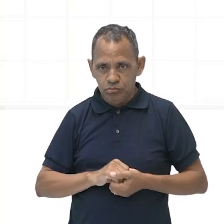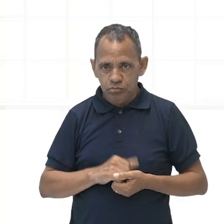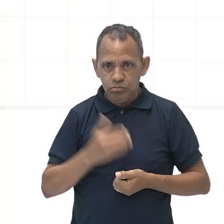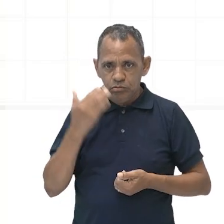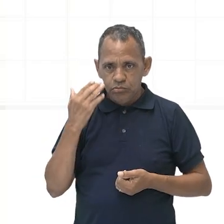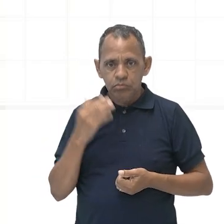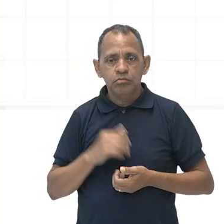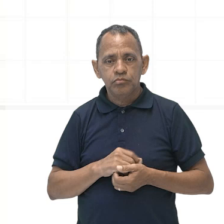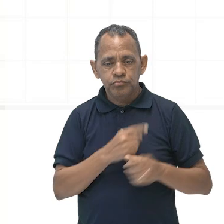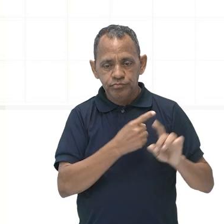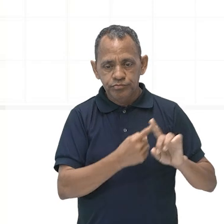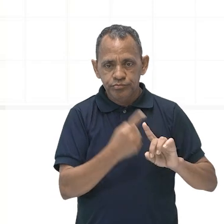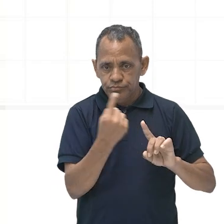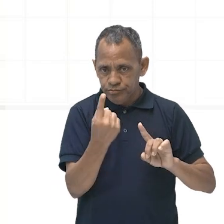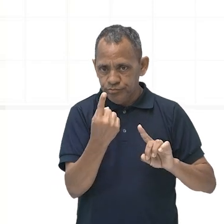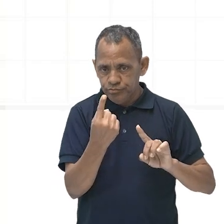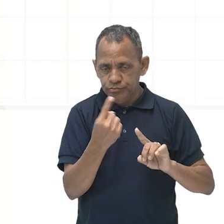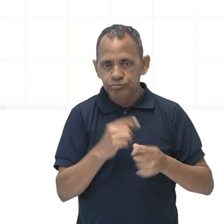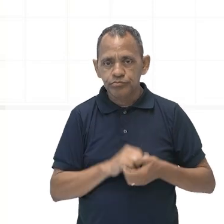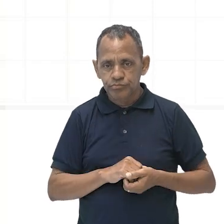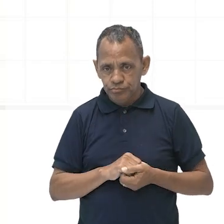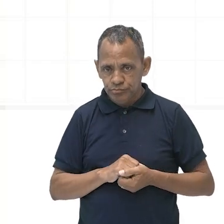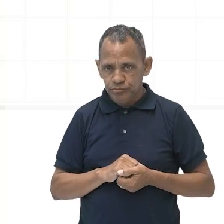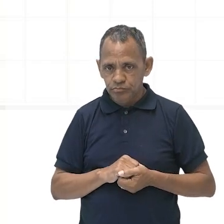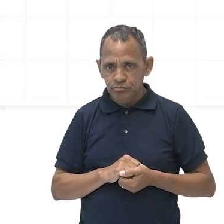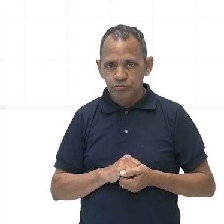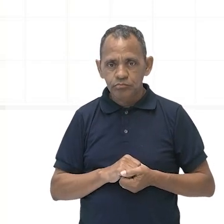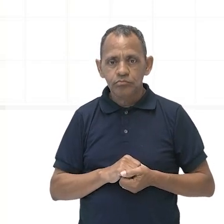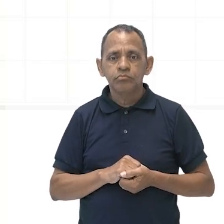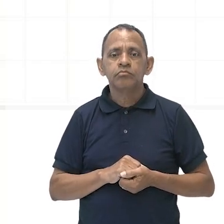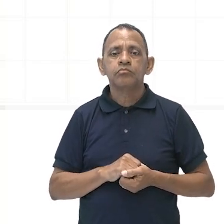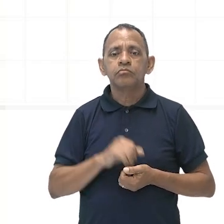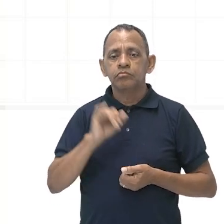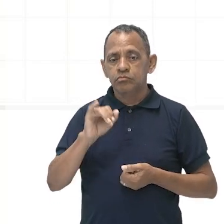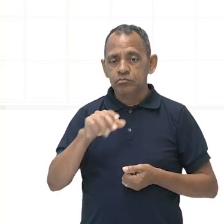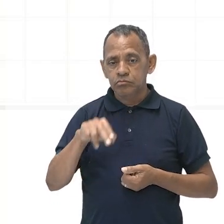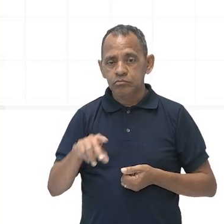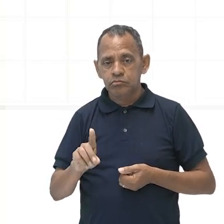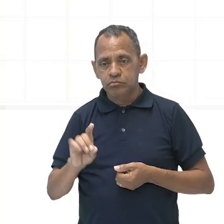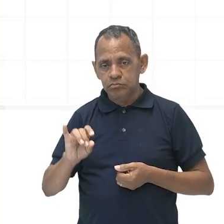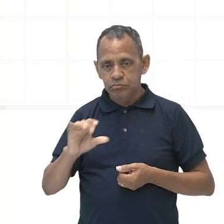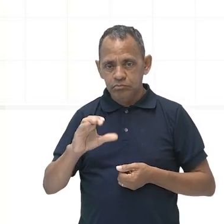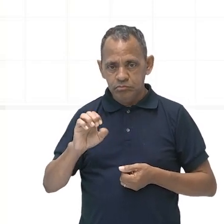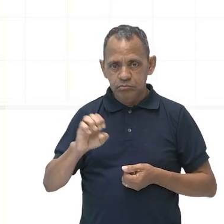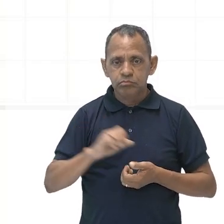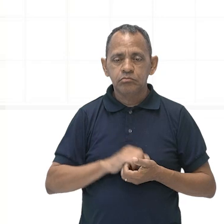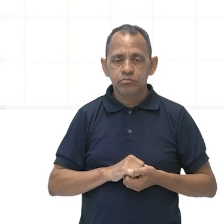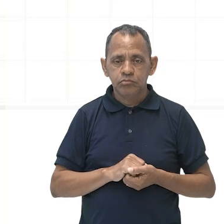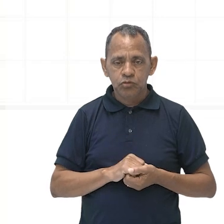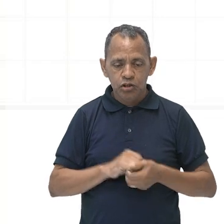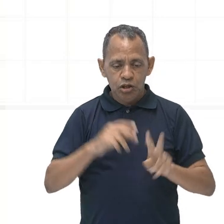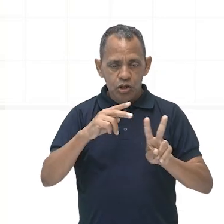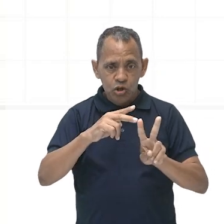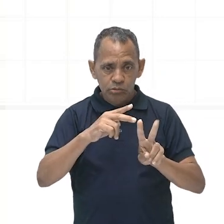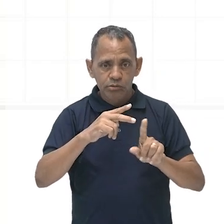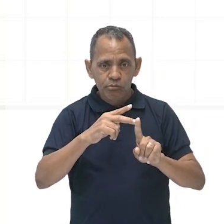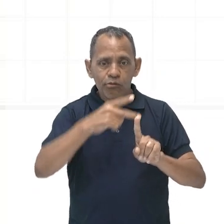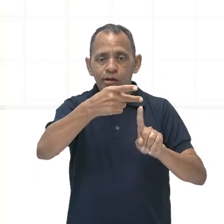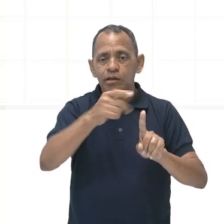1, índice igual ao o expoente do radicando. Então, isso aqui é o próprio